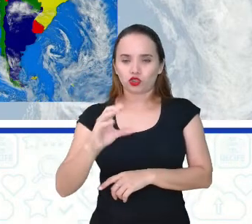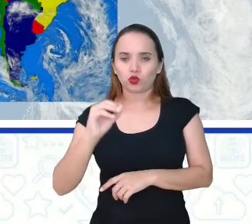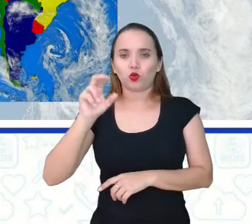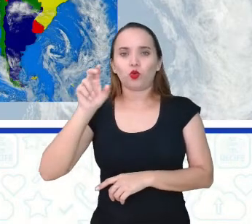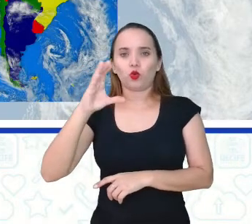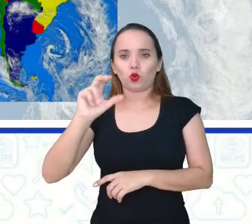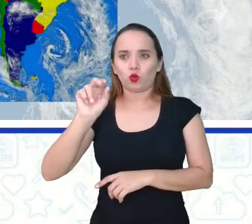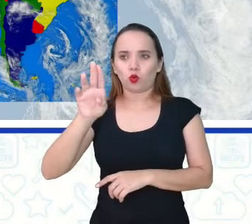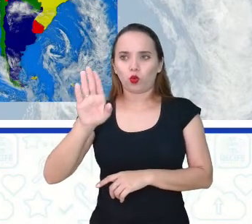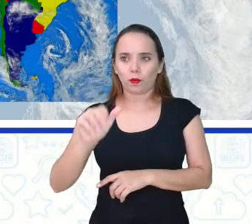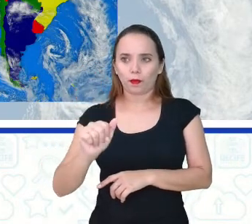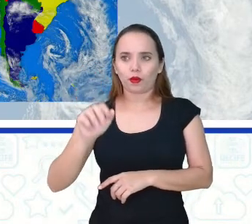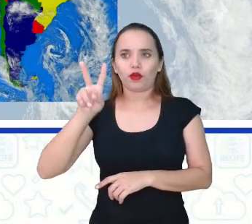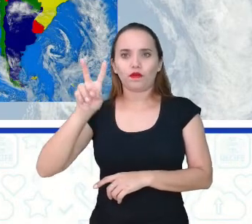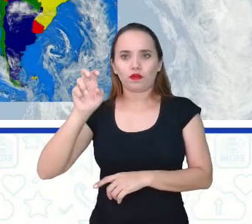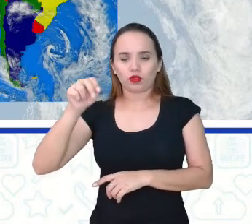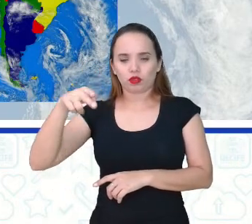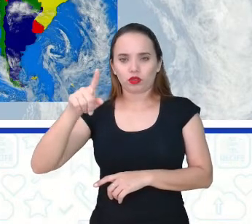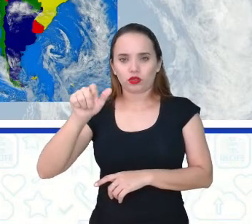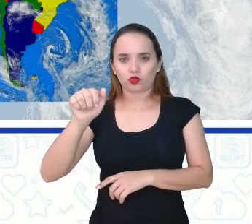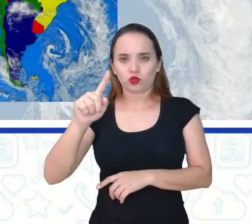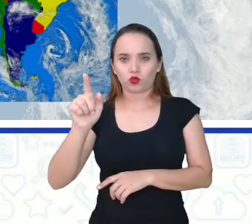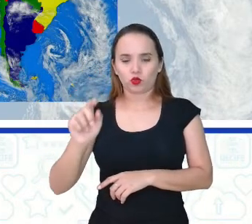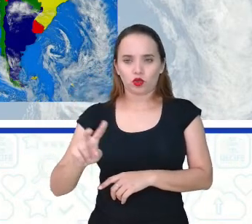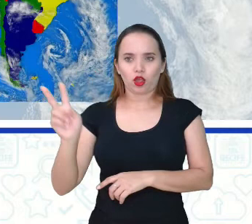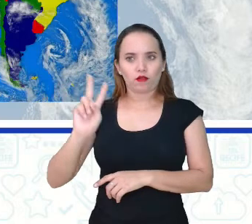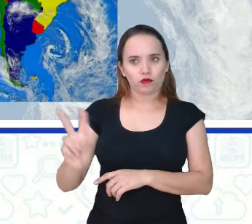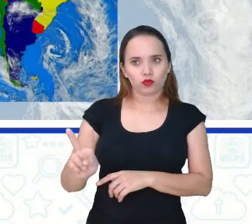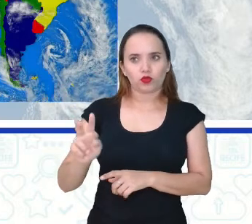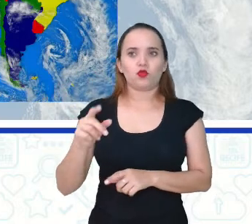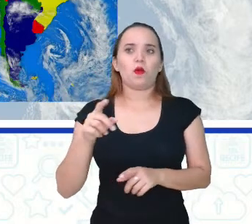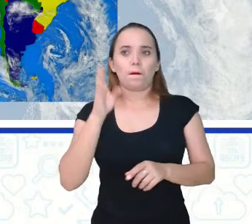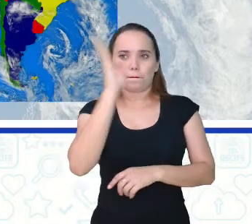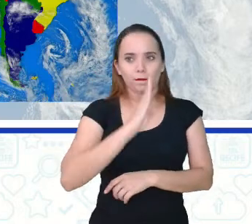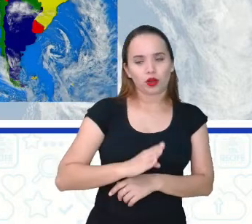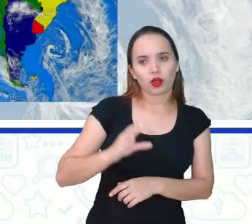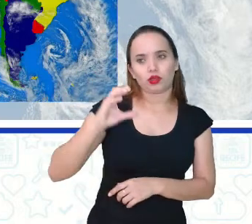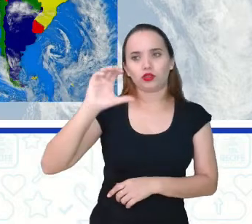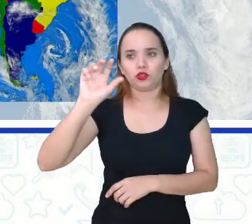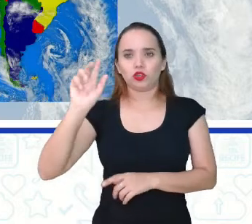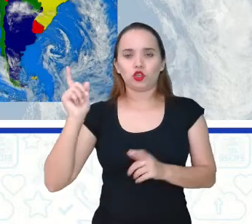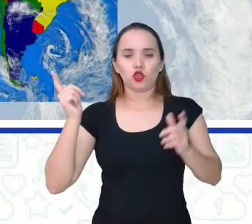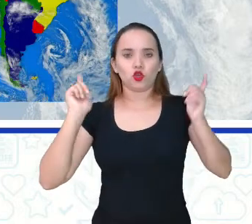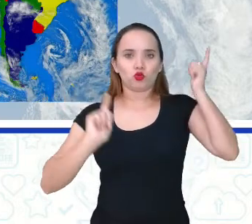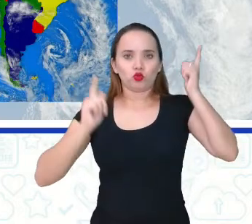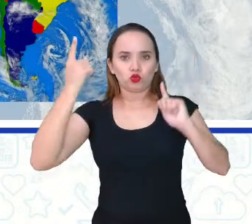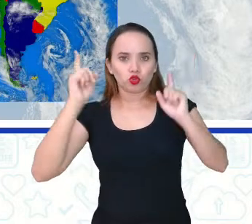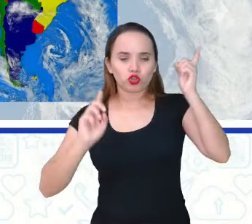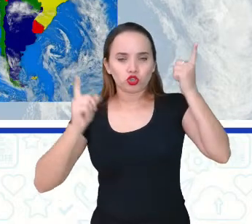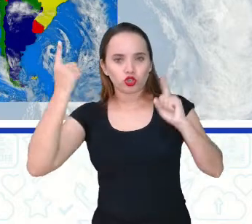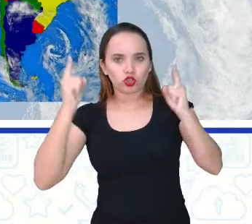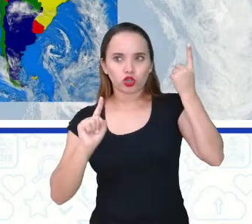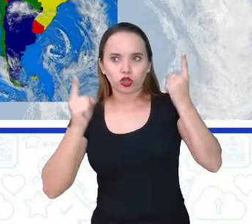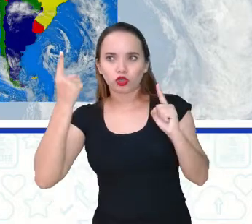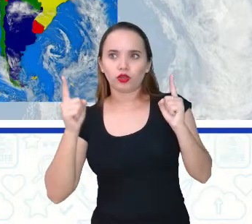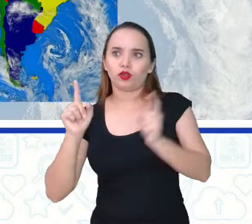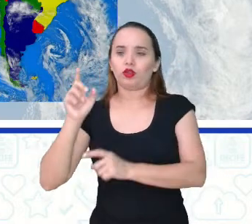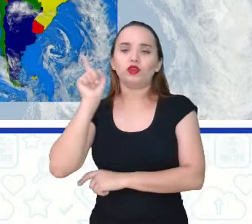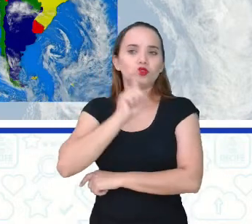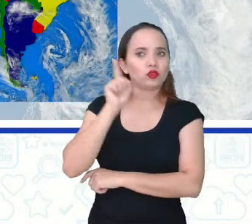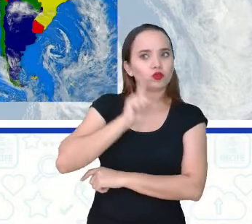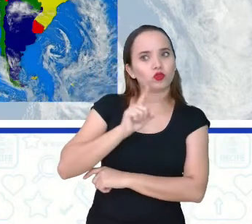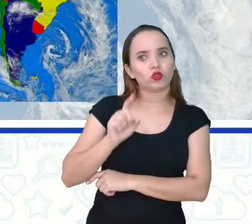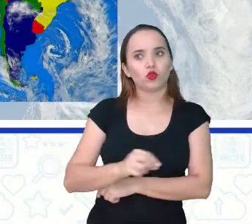Venezuela. Letra B, Brasil, Chile e Estados Unidos. Letra C, Canadá, Estados Unidos e